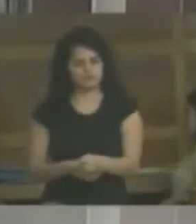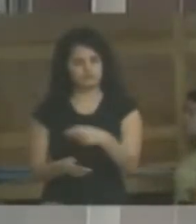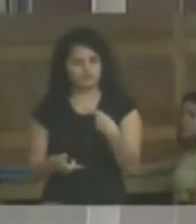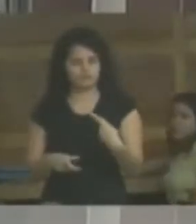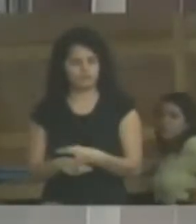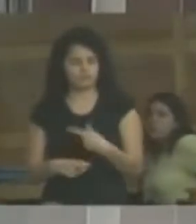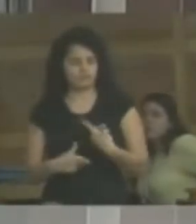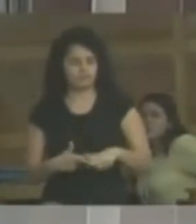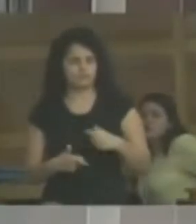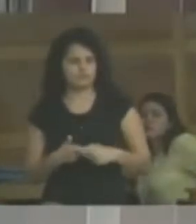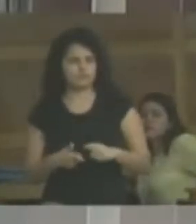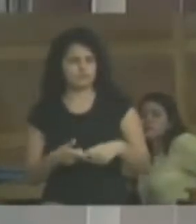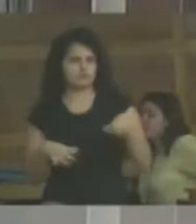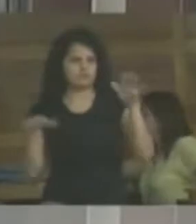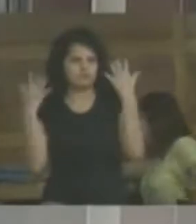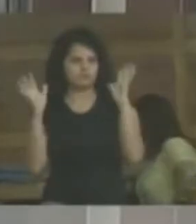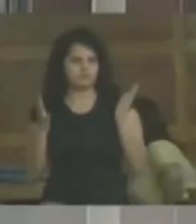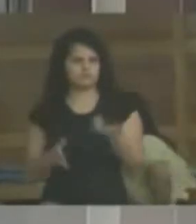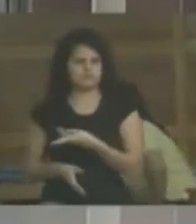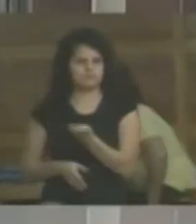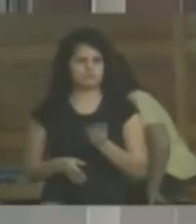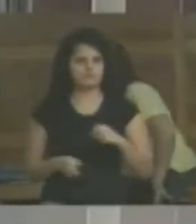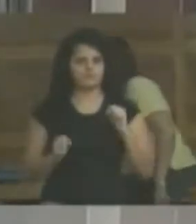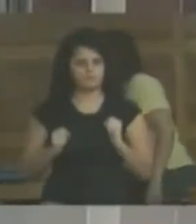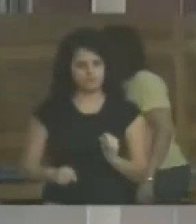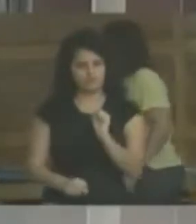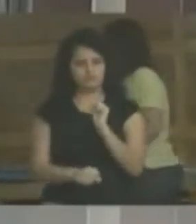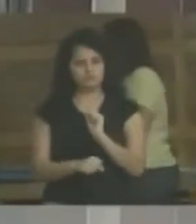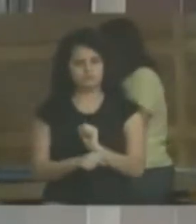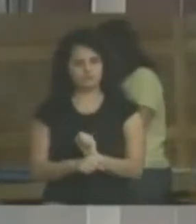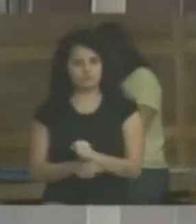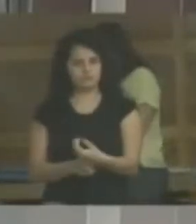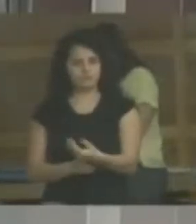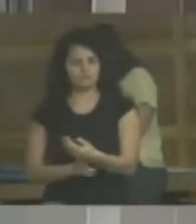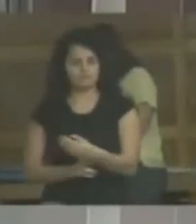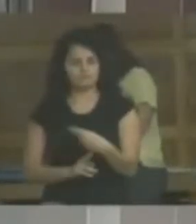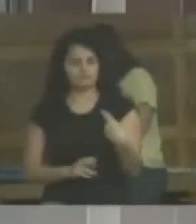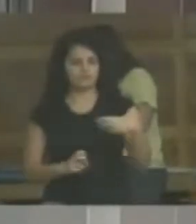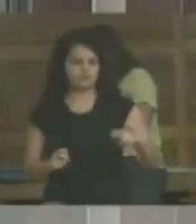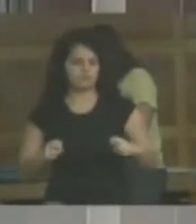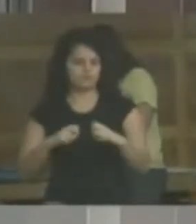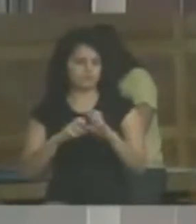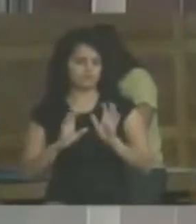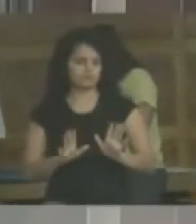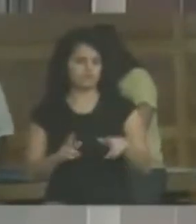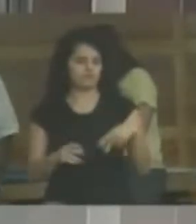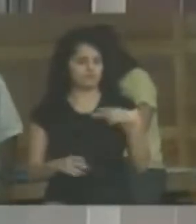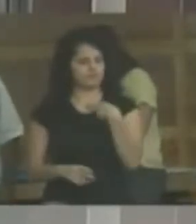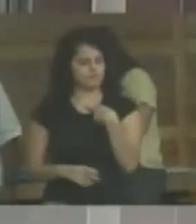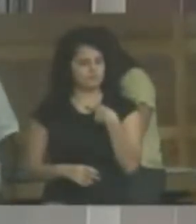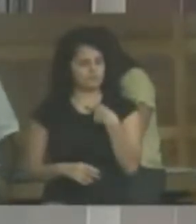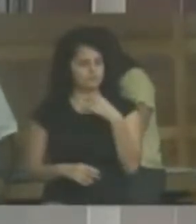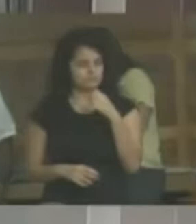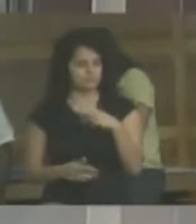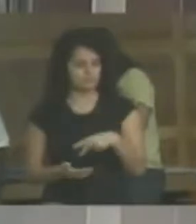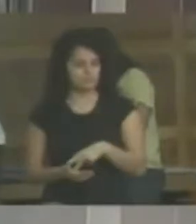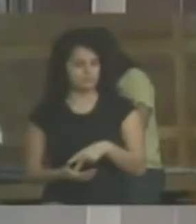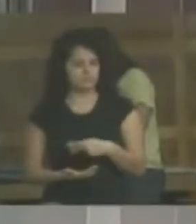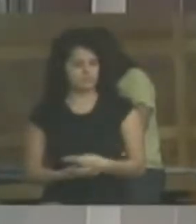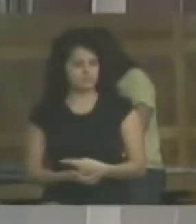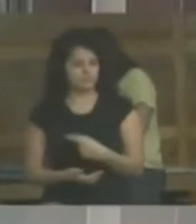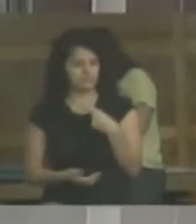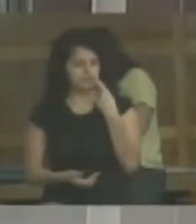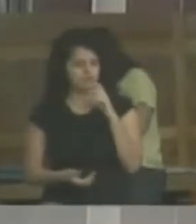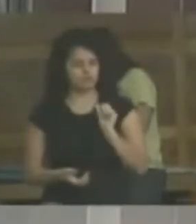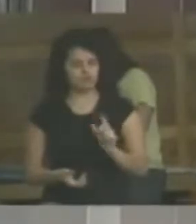concessionária. Está de parabéns vocês, pode contar com essa casa legislativa, agora eu não posso ser hipócrita para poder falar que só hoje